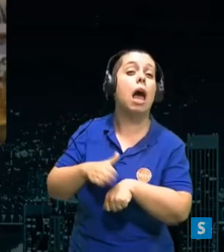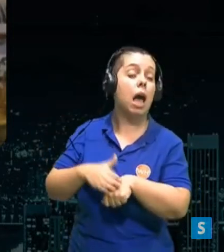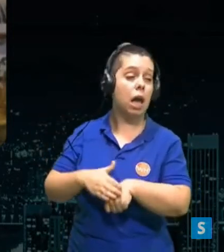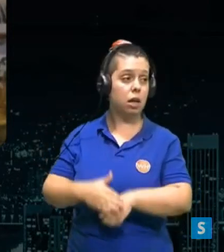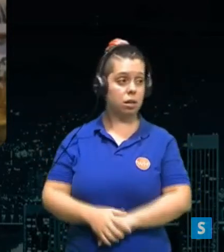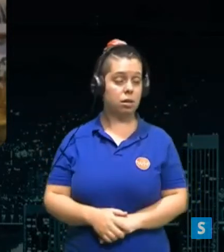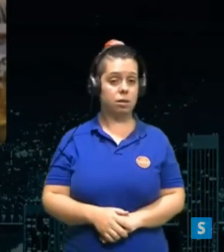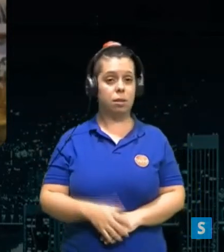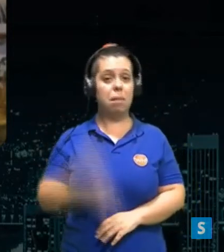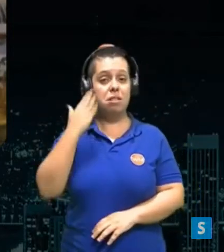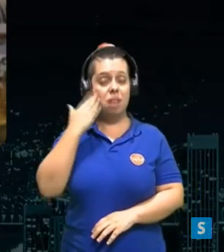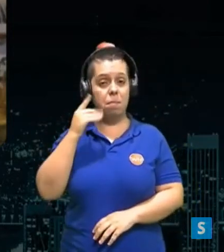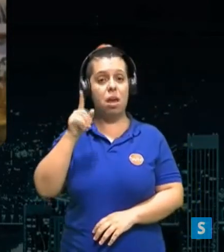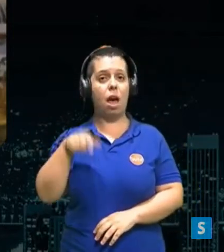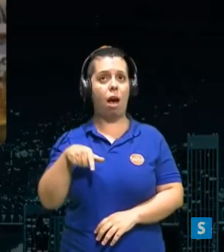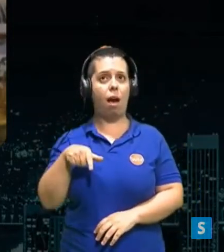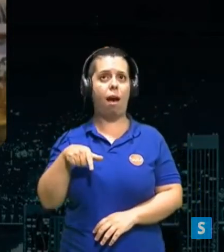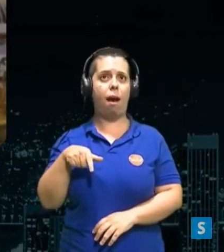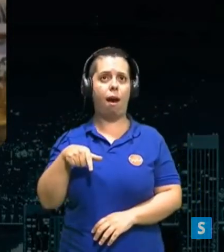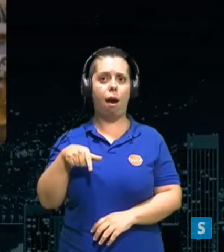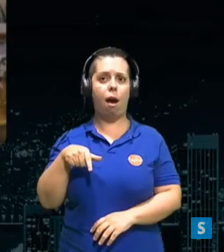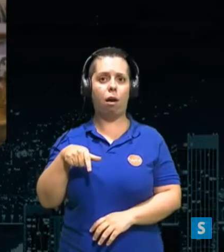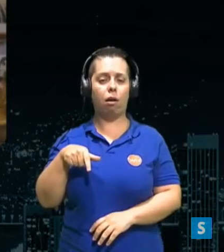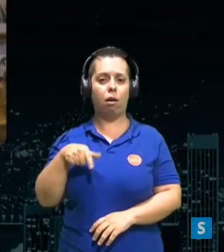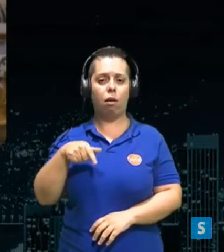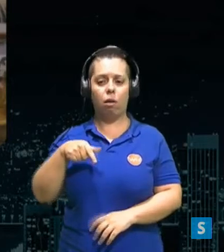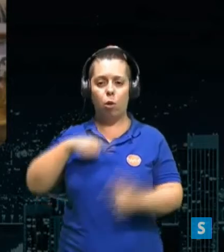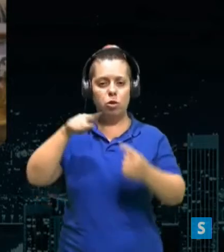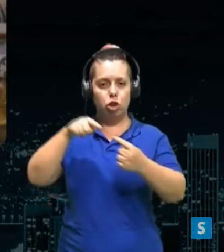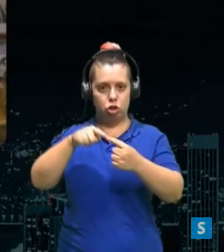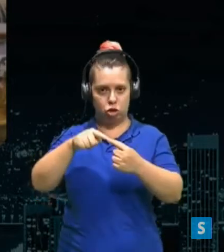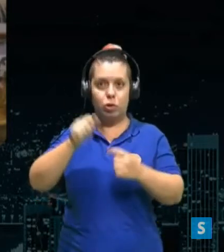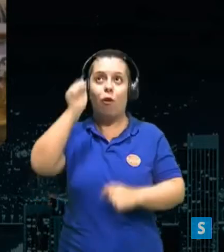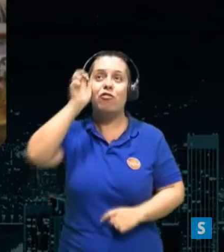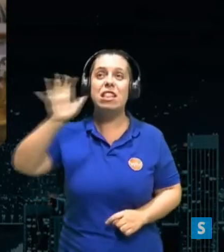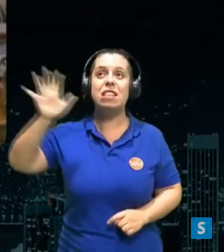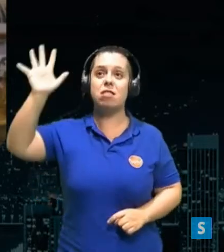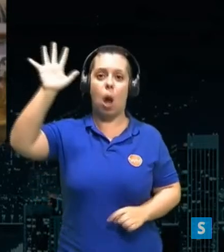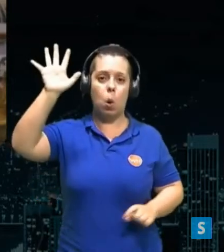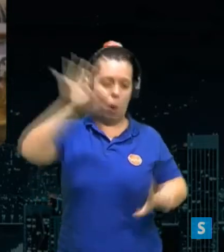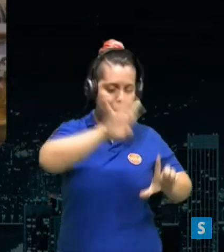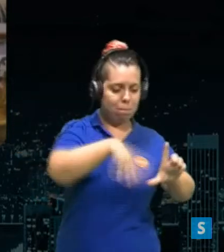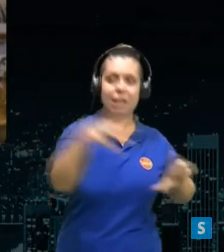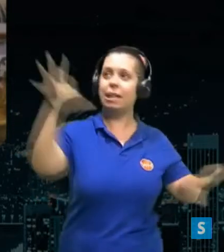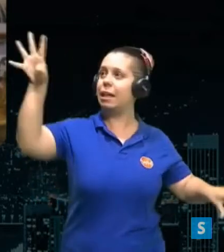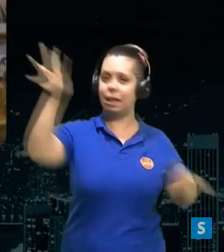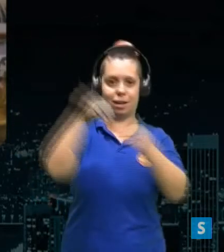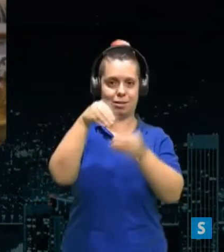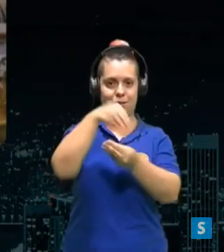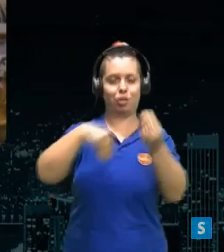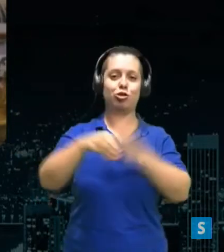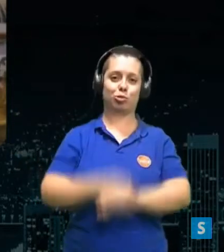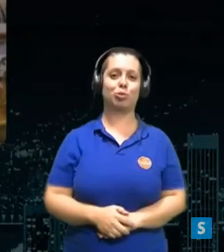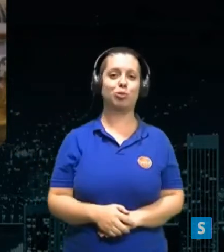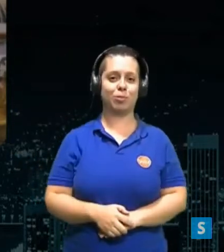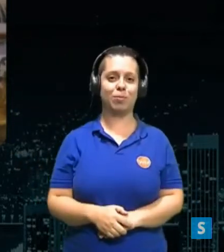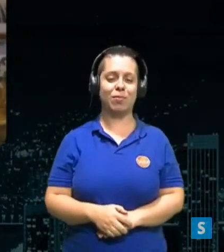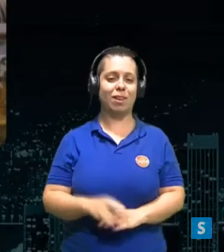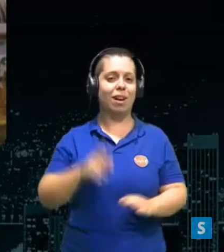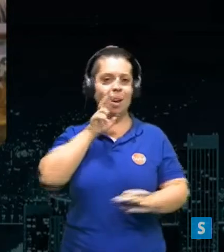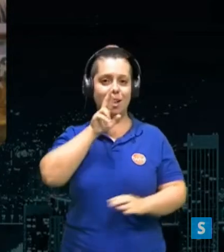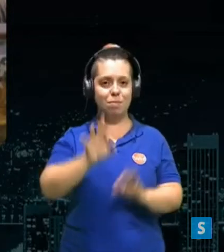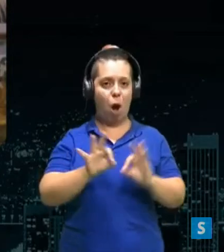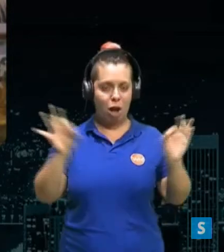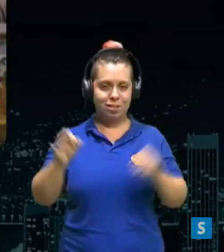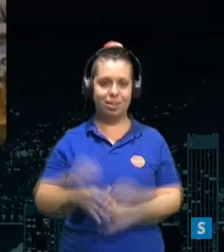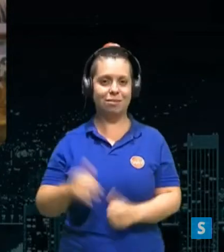tanto uma visão e algo também Aterrado no chão pé no chão ótima resposta